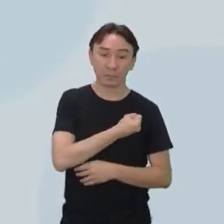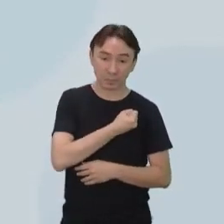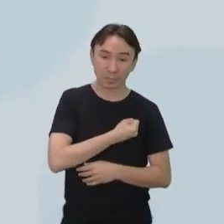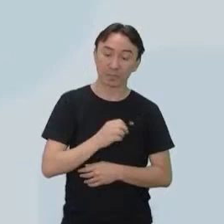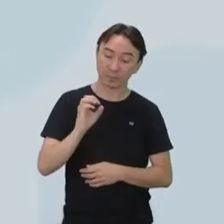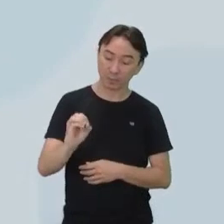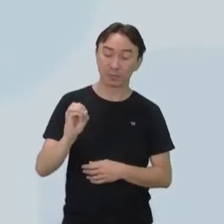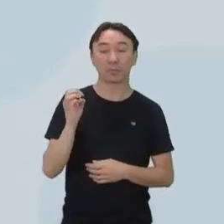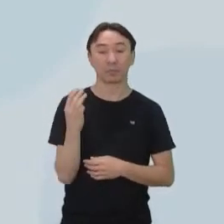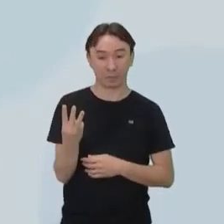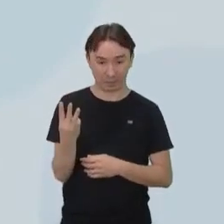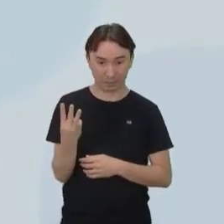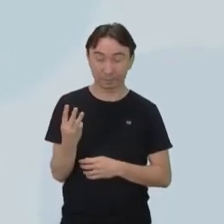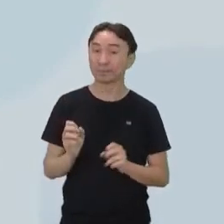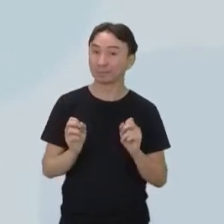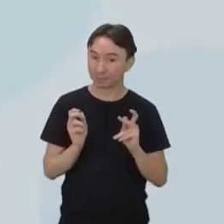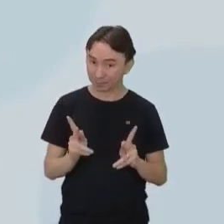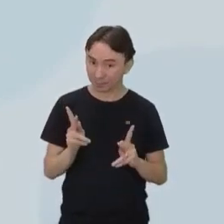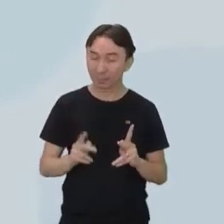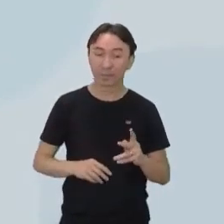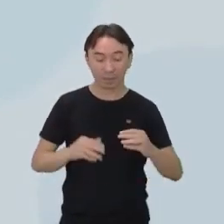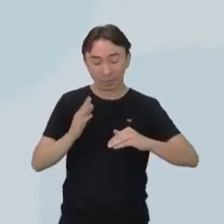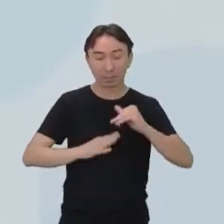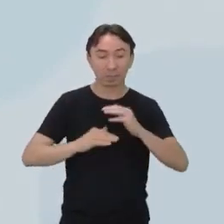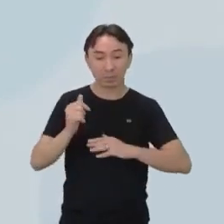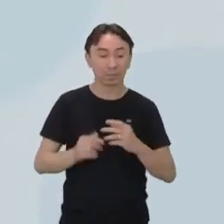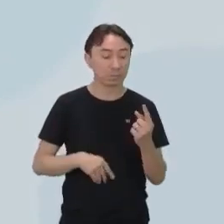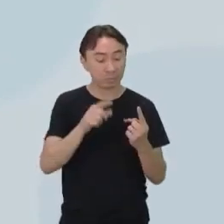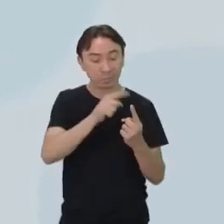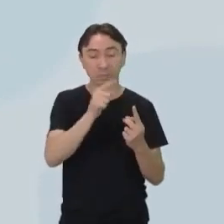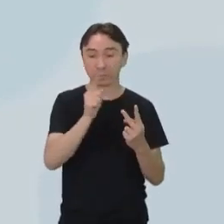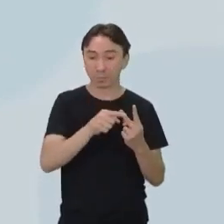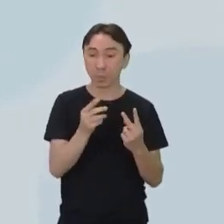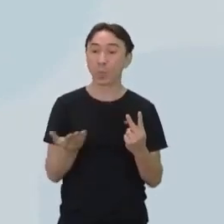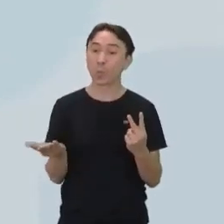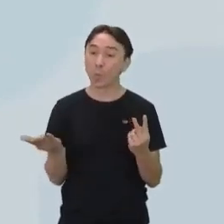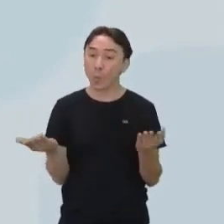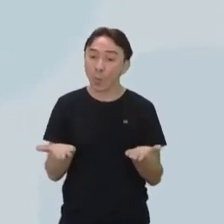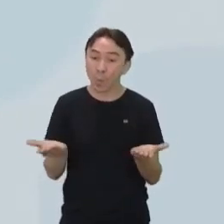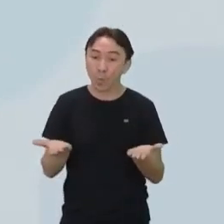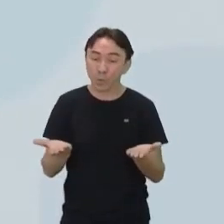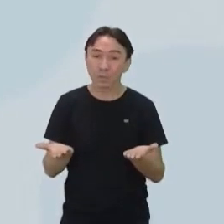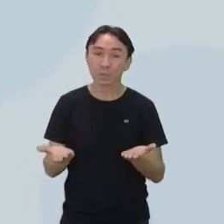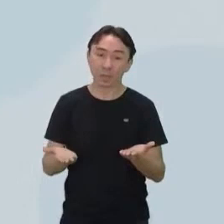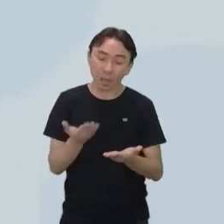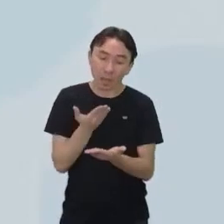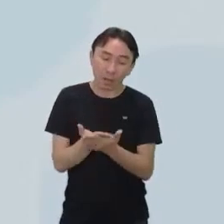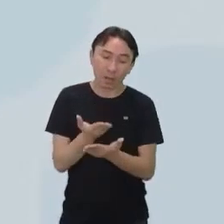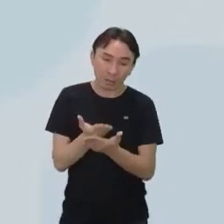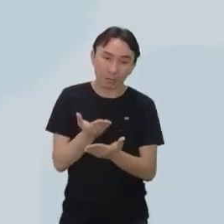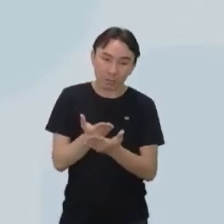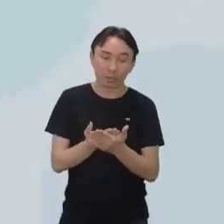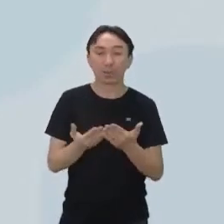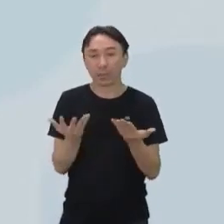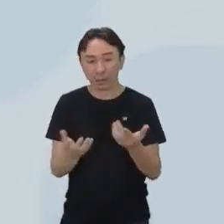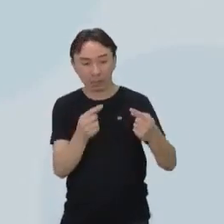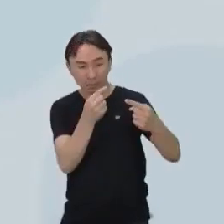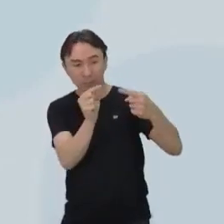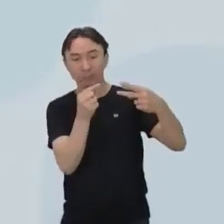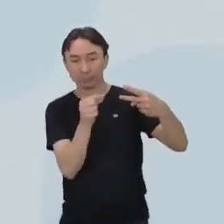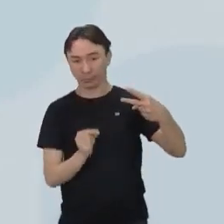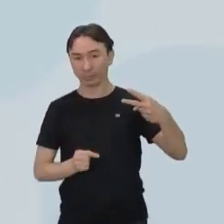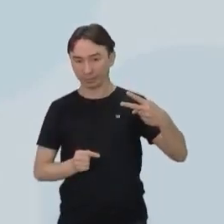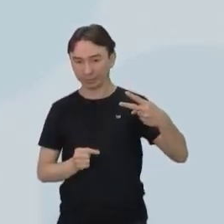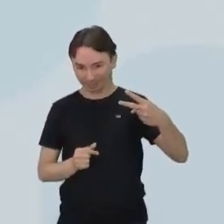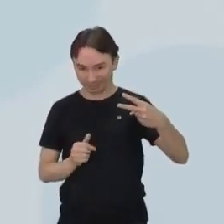a habilidade 03. Então, são essas duas habilidades que a nossa aula de hoje pretende contemplar. E